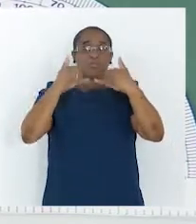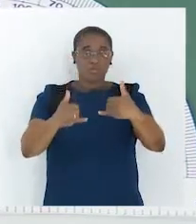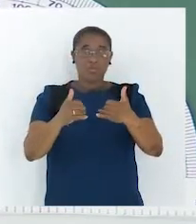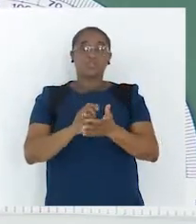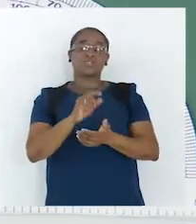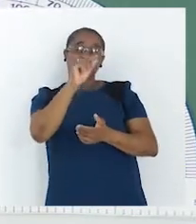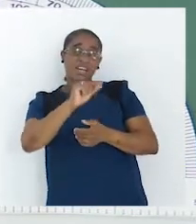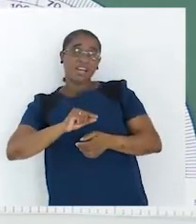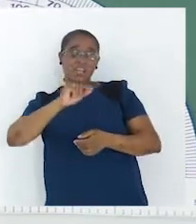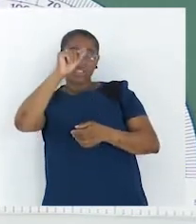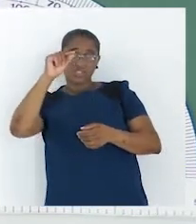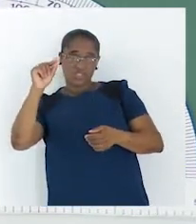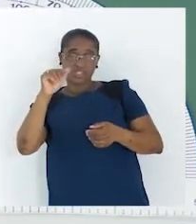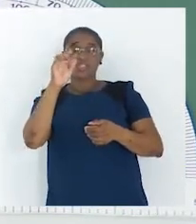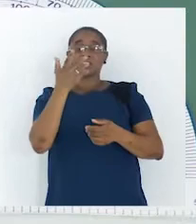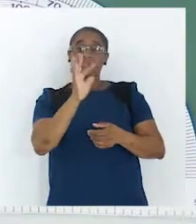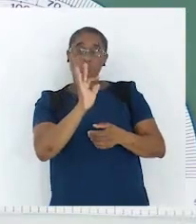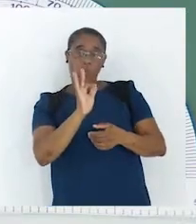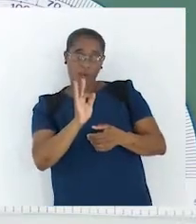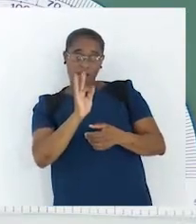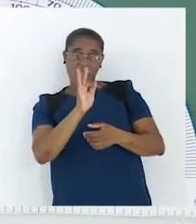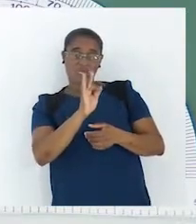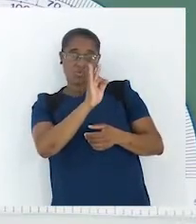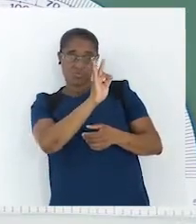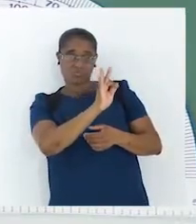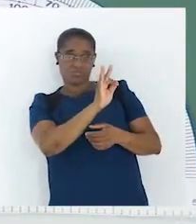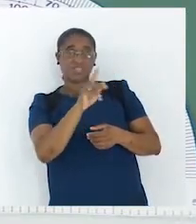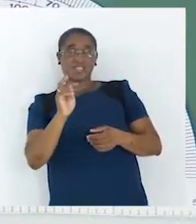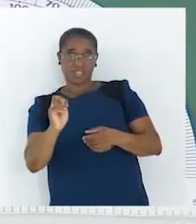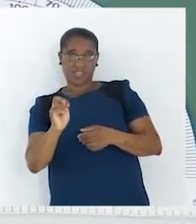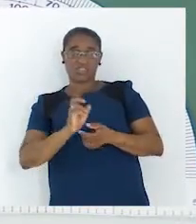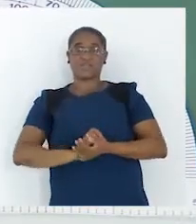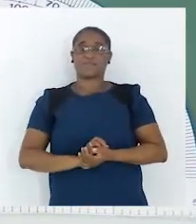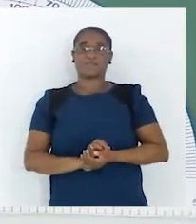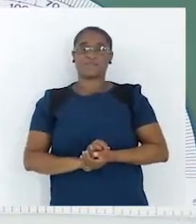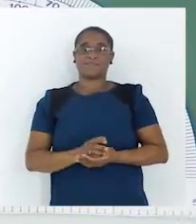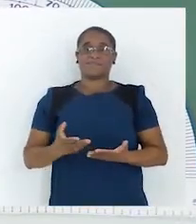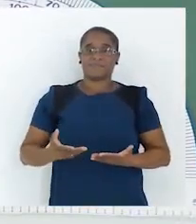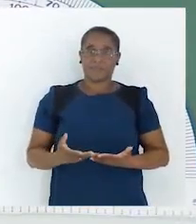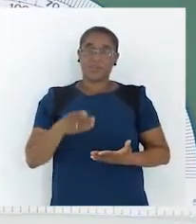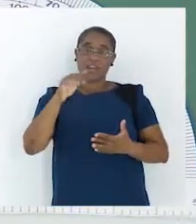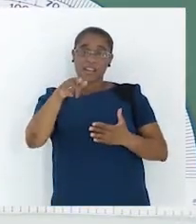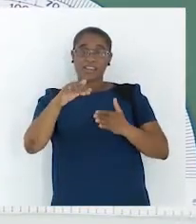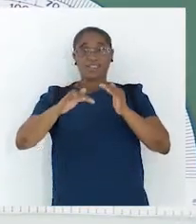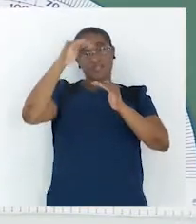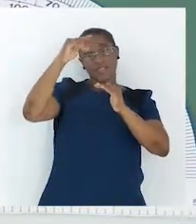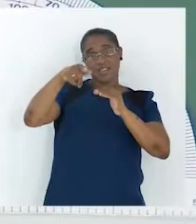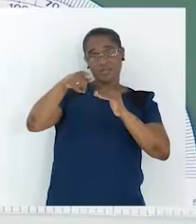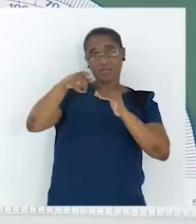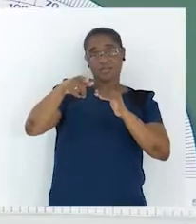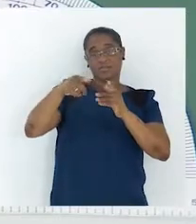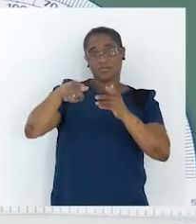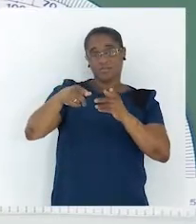raiz ins4 de 10k em cima é uma